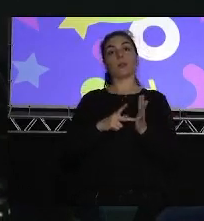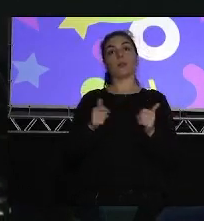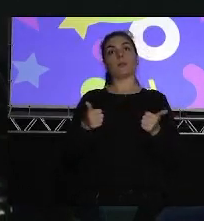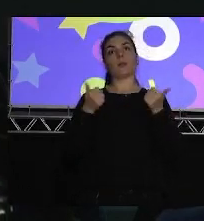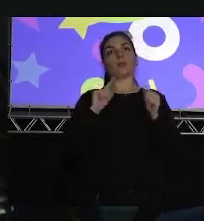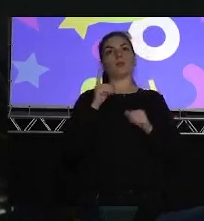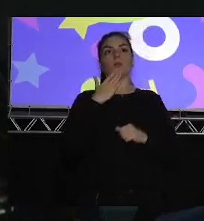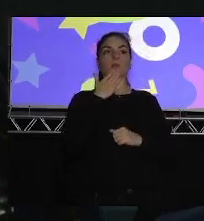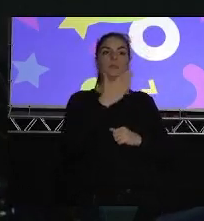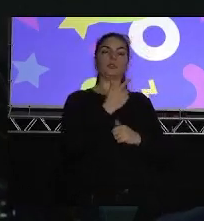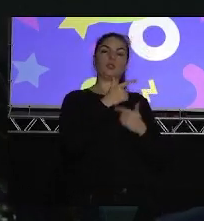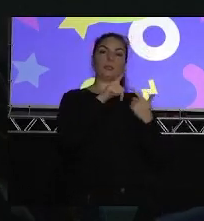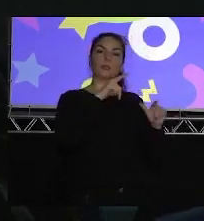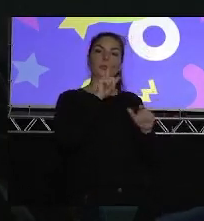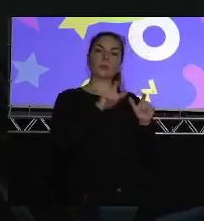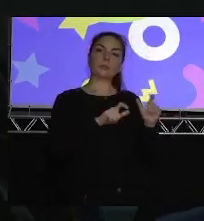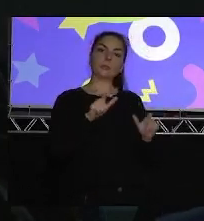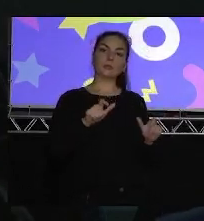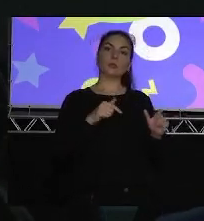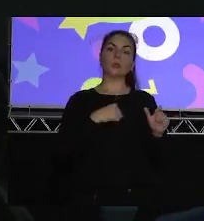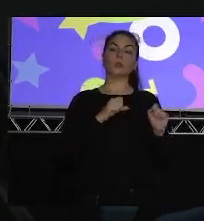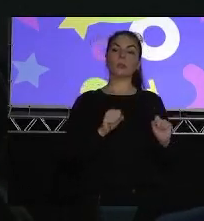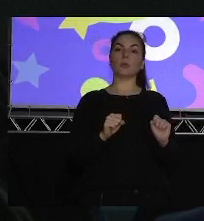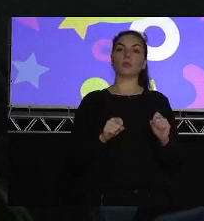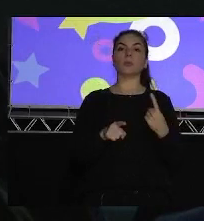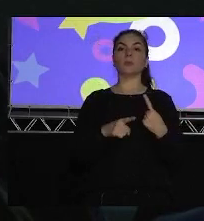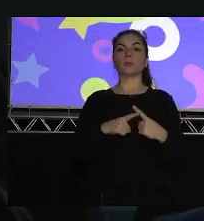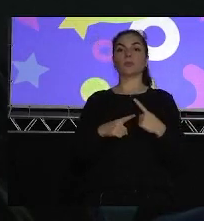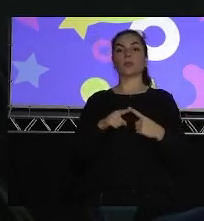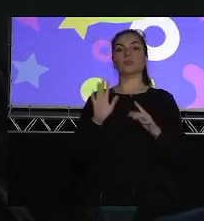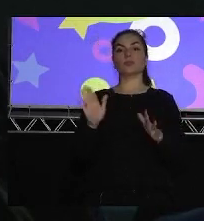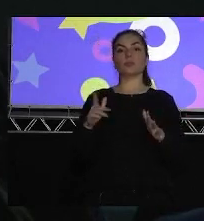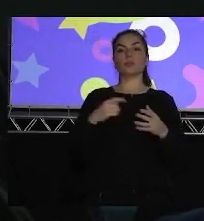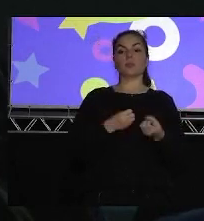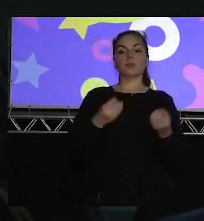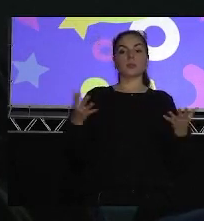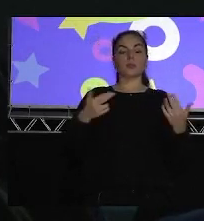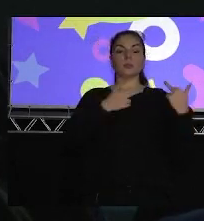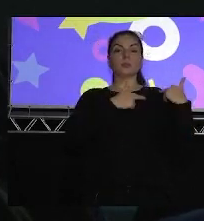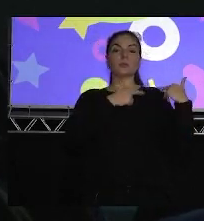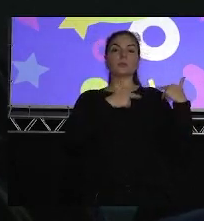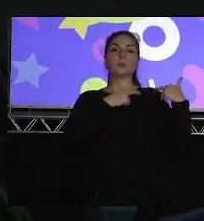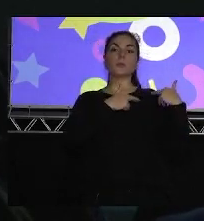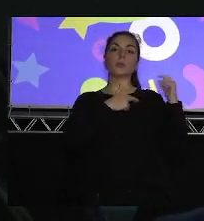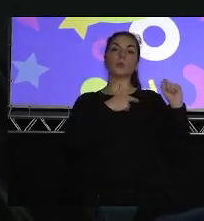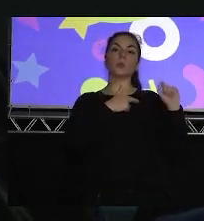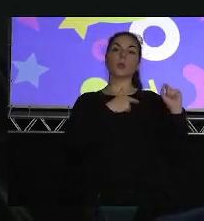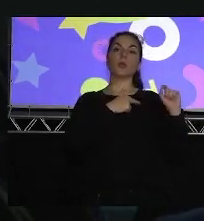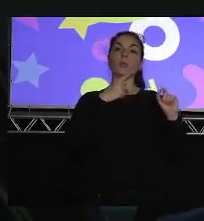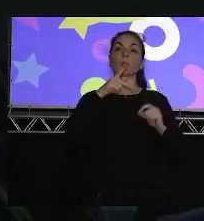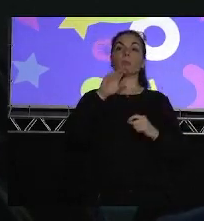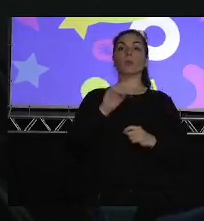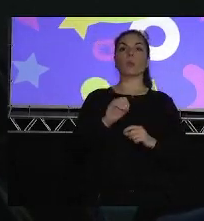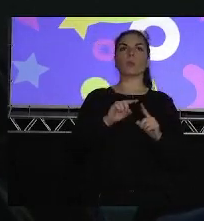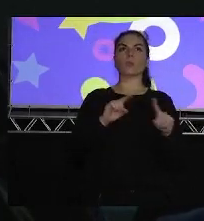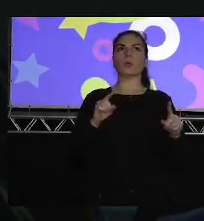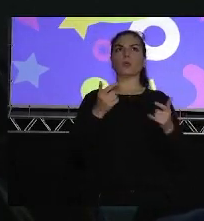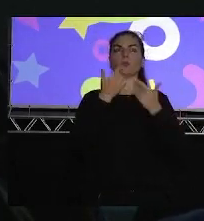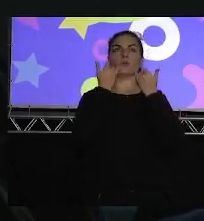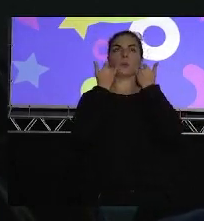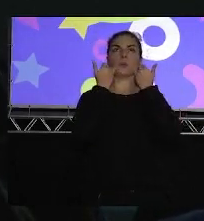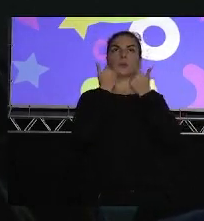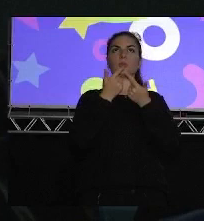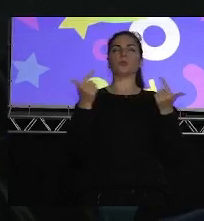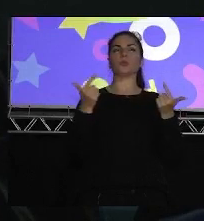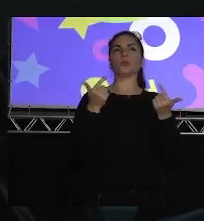pedir para alguém que possa, porque estavam transferindo essa responsabilidade lá para o PO, que não tinha nem informação para decidir